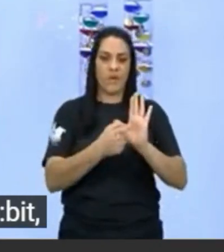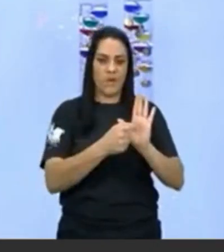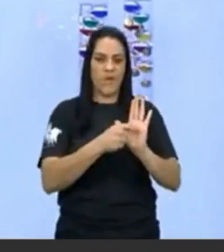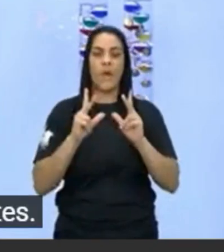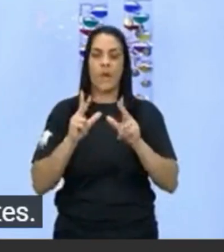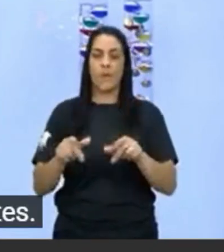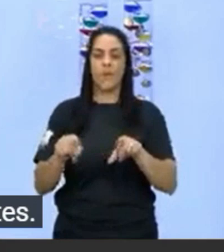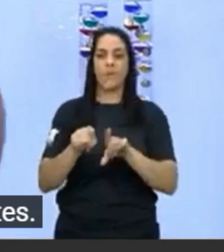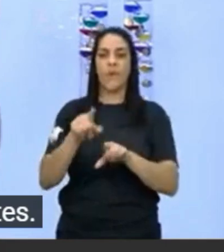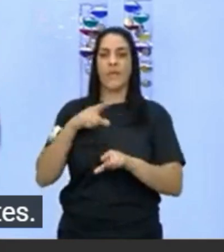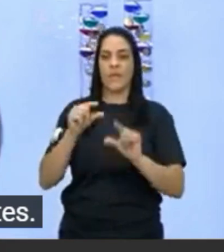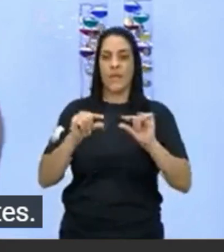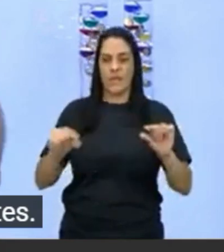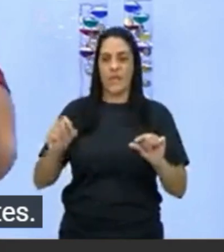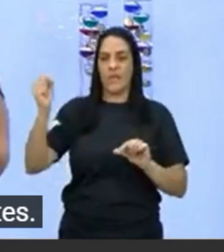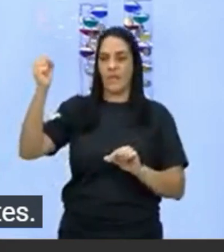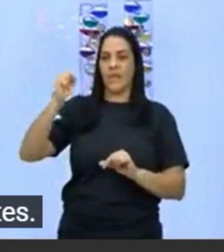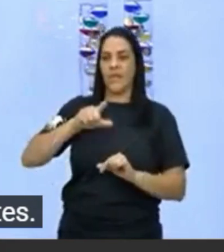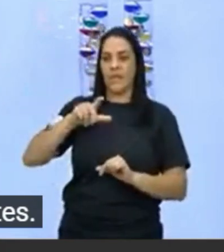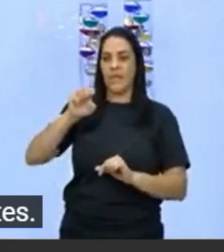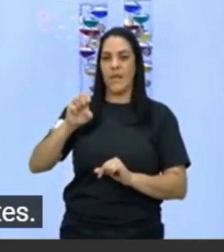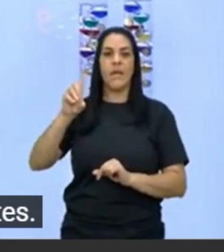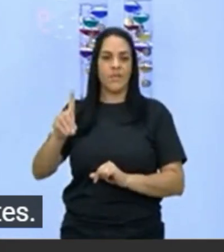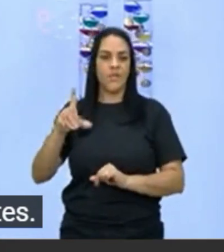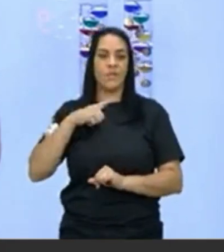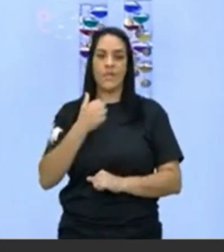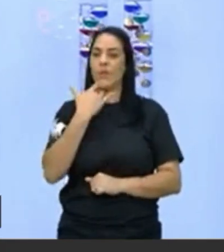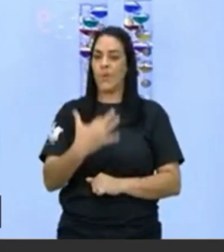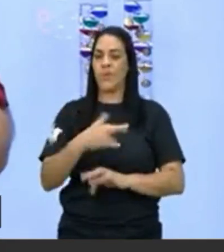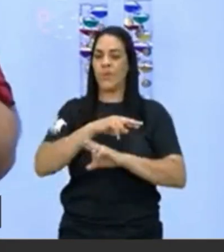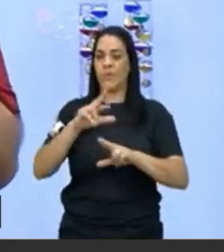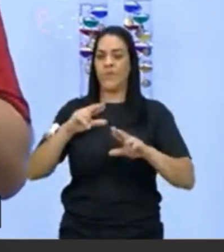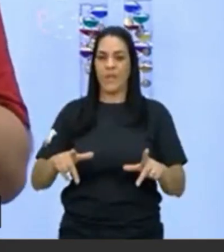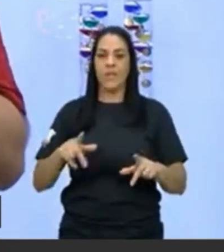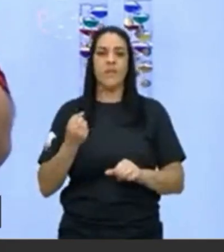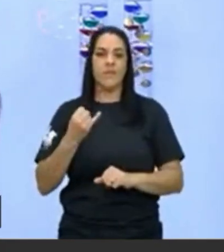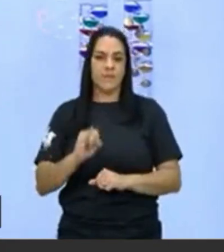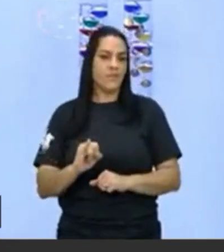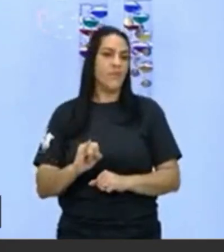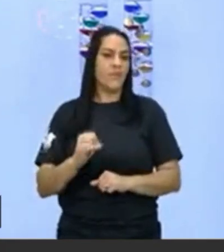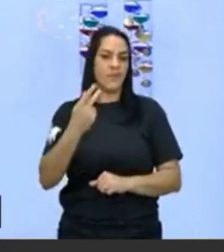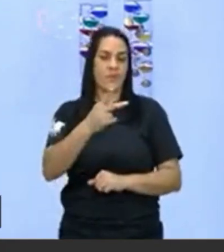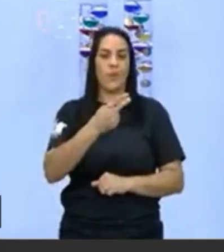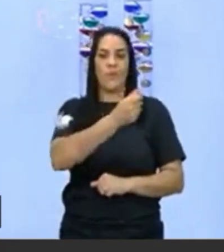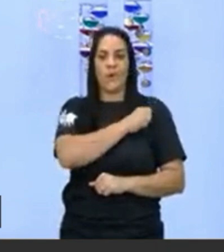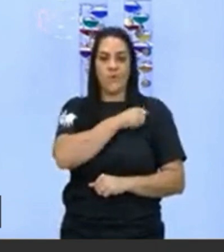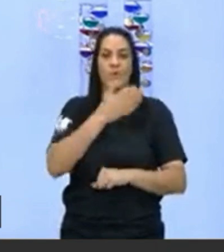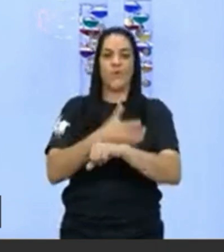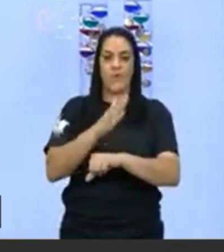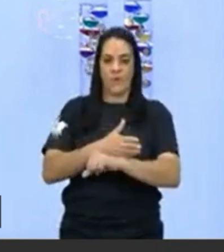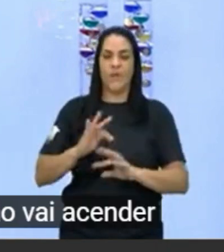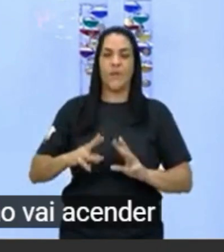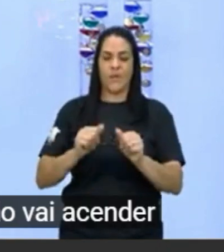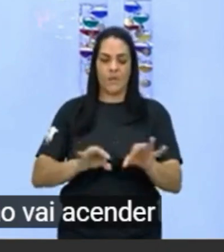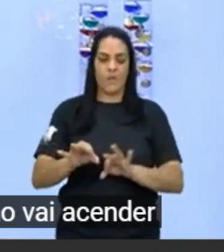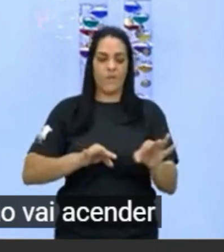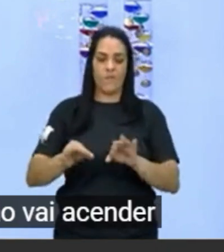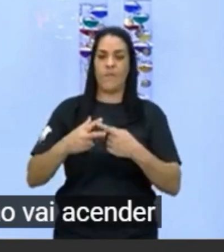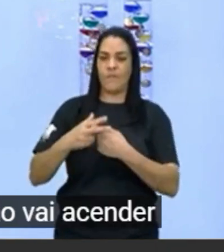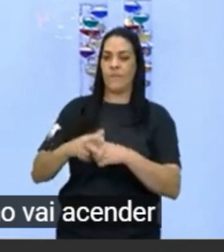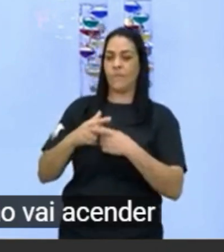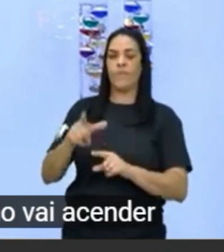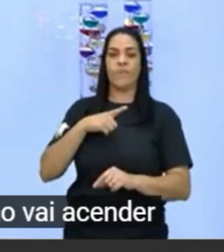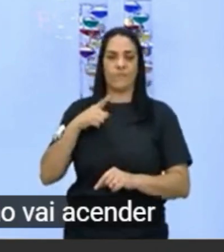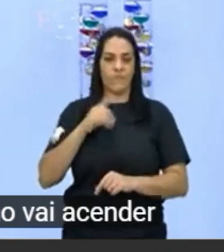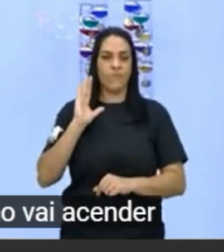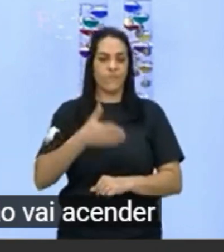assim como o microbit, ela tem um campo de LEDs com cores diferentes. Então, seu aluno, ele vai praticar a programação do RobotBit, que